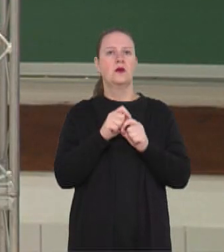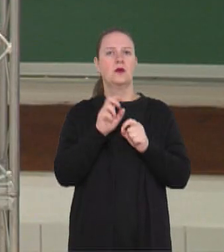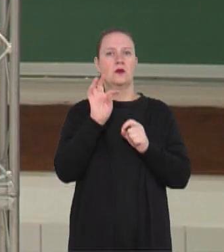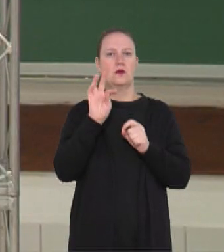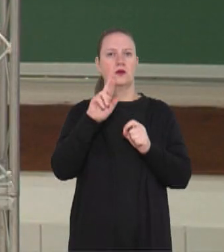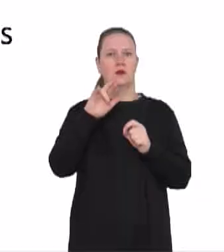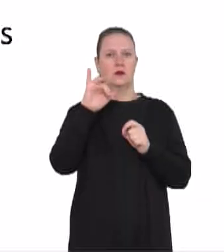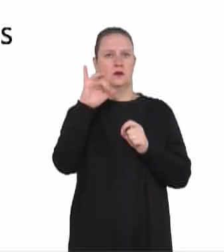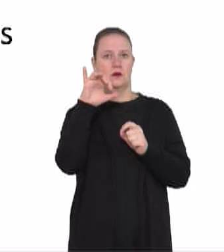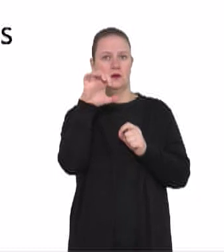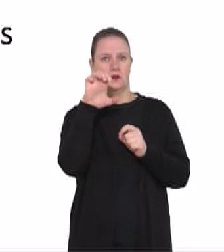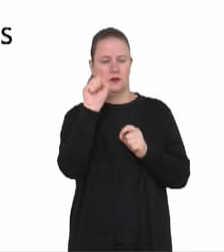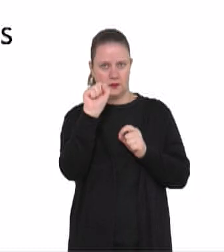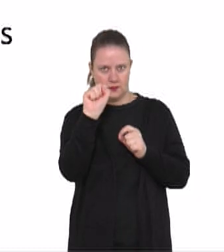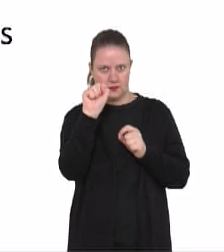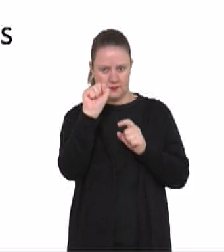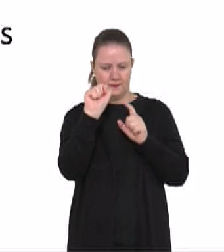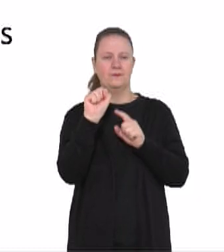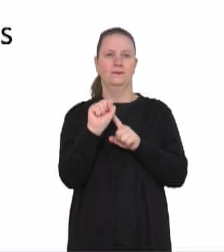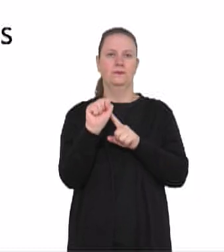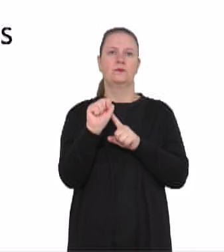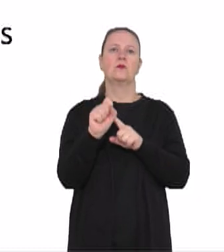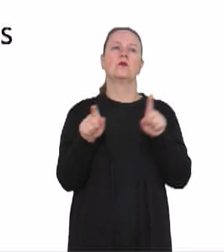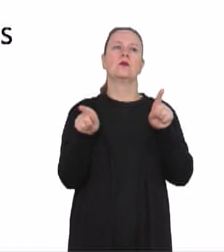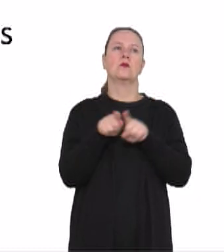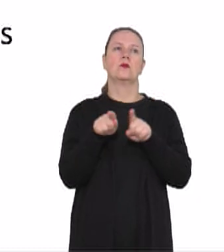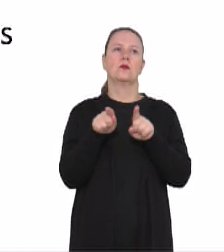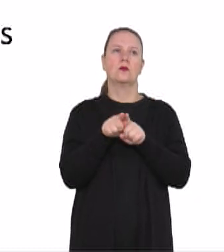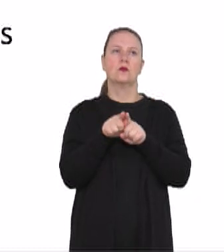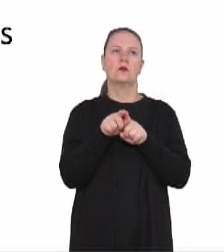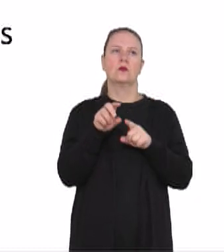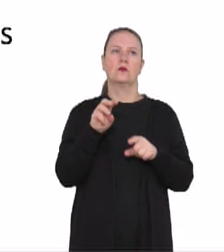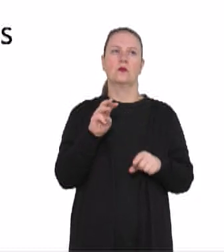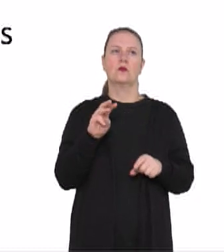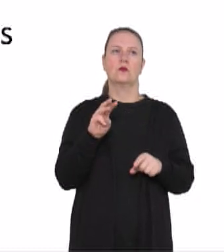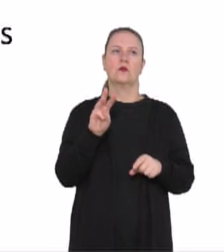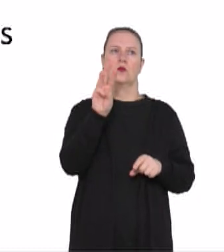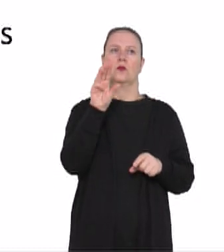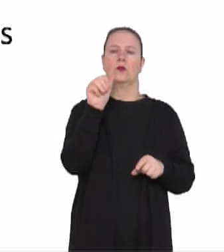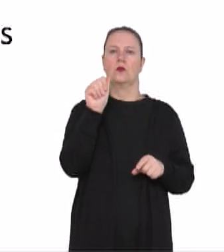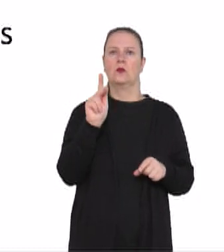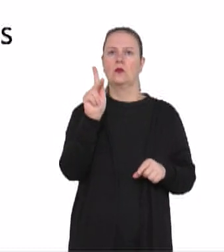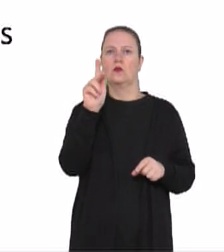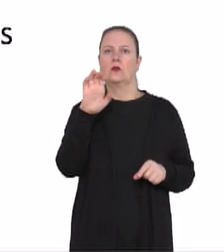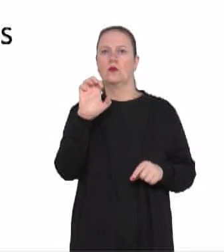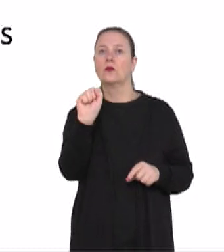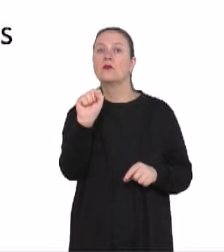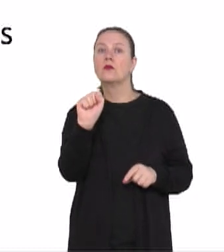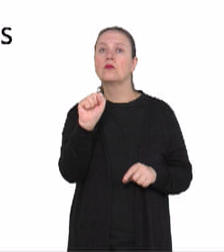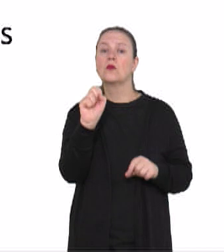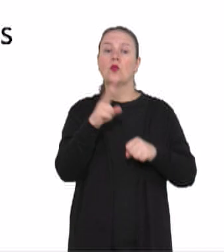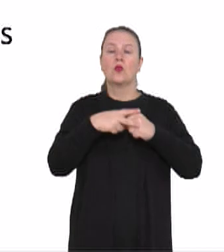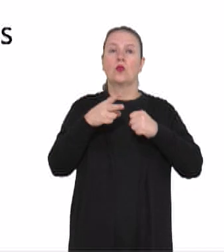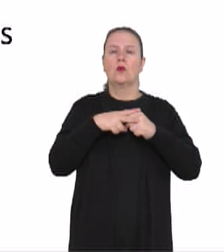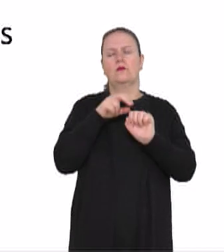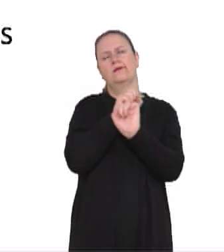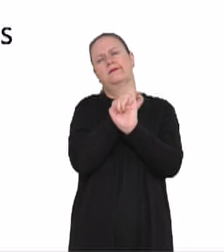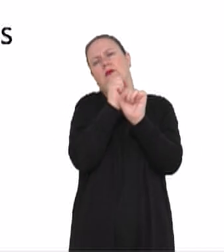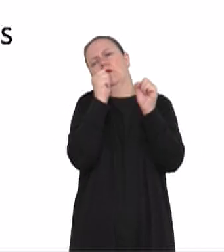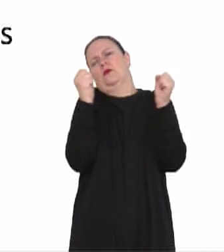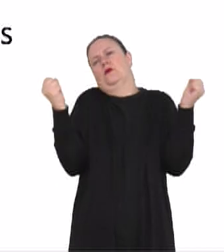tries. Aqui o próximo, she wakes up. Esse também está no present simple. O verbo acordar, wakes